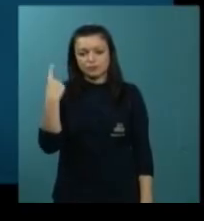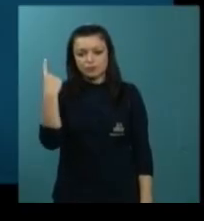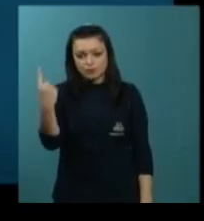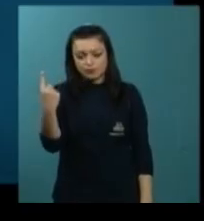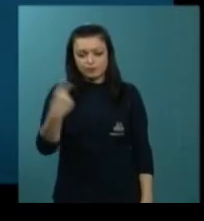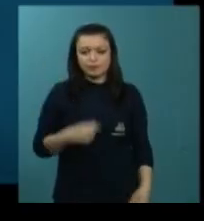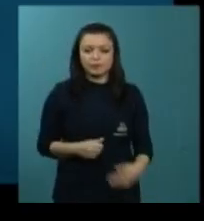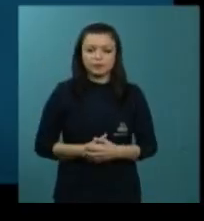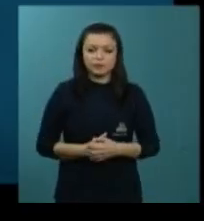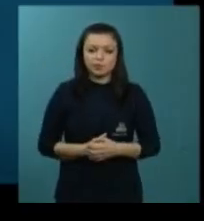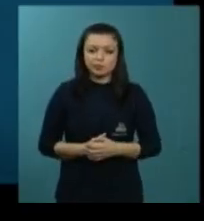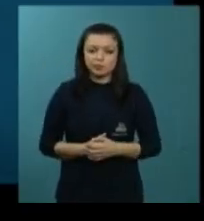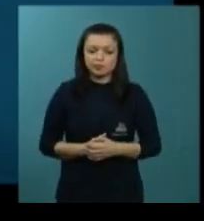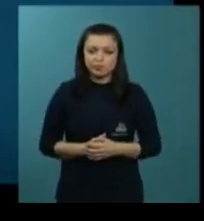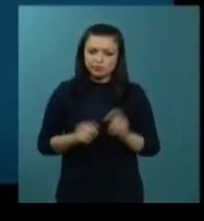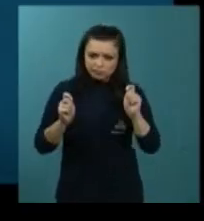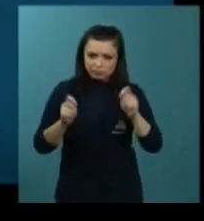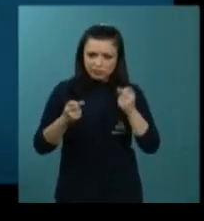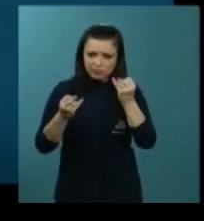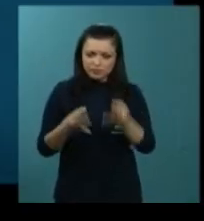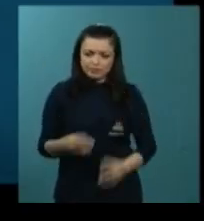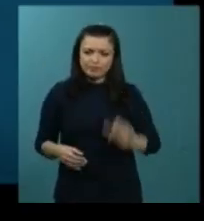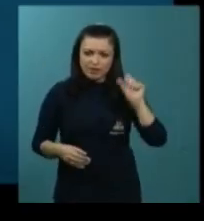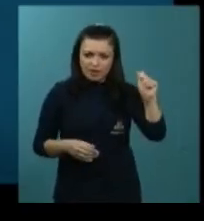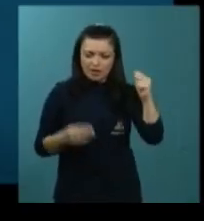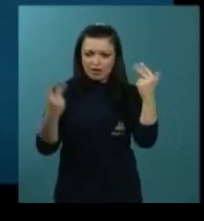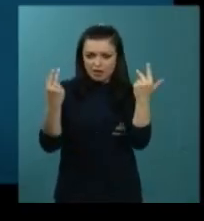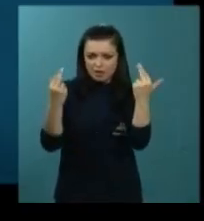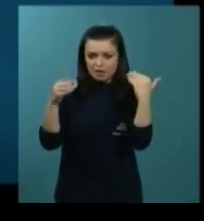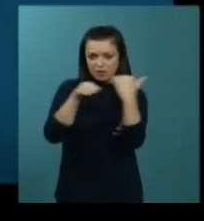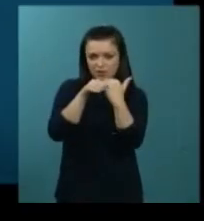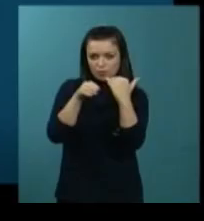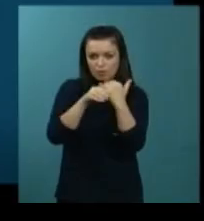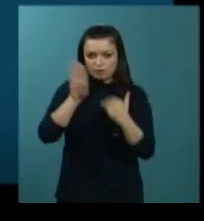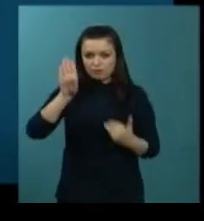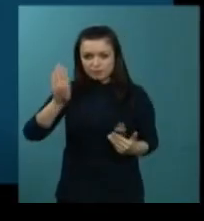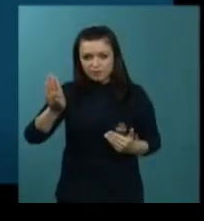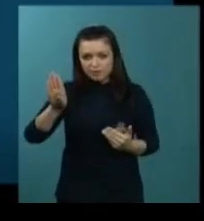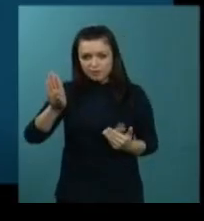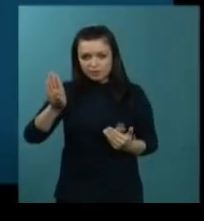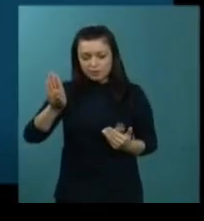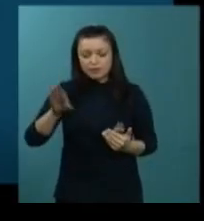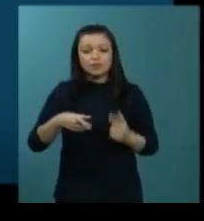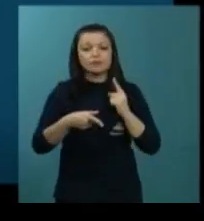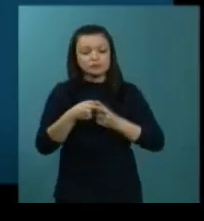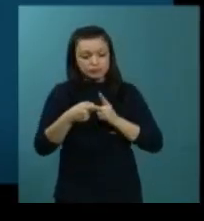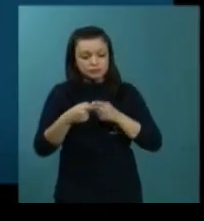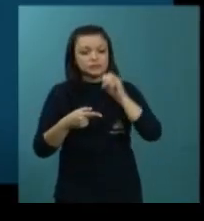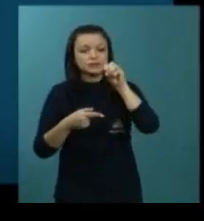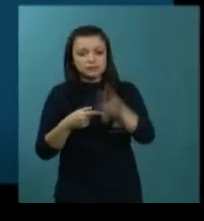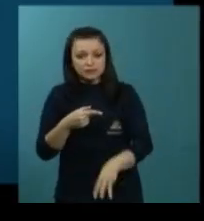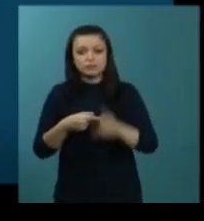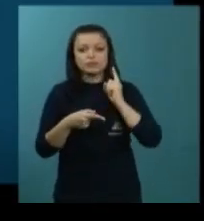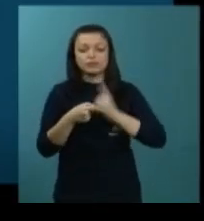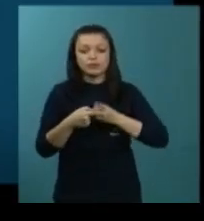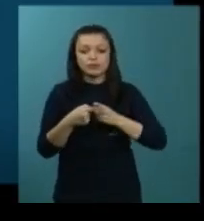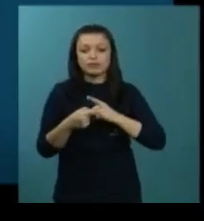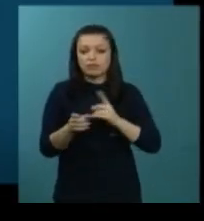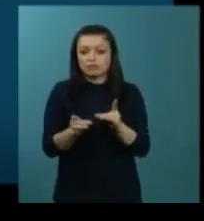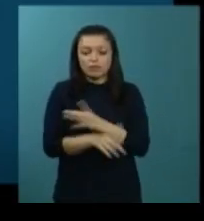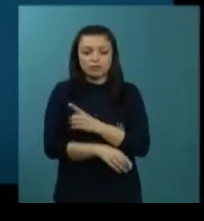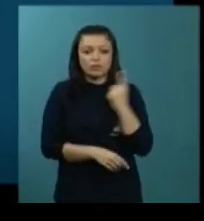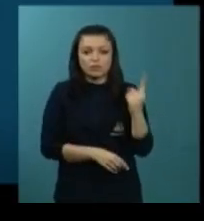1. Podemos dizer que o conjunto A é igual ao conjunto B, pois eles possuem